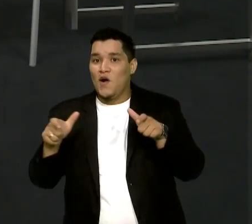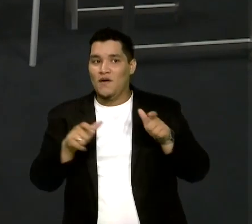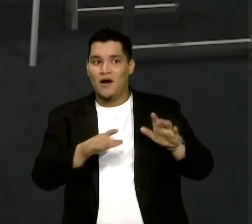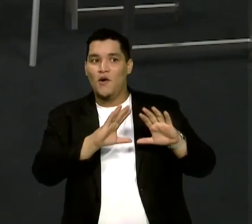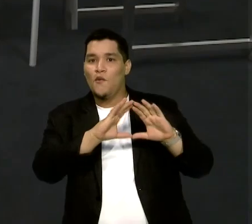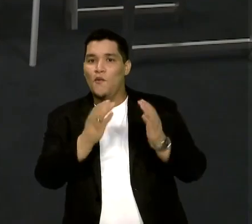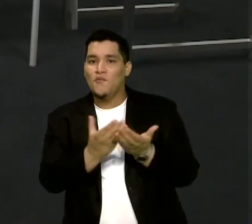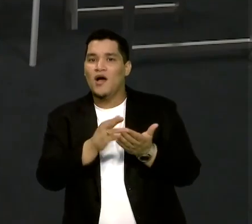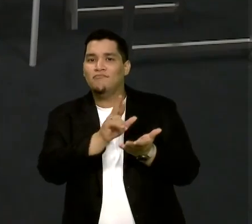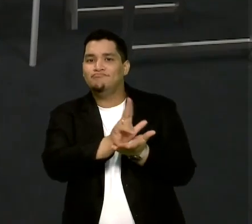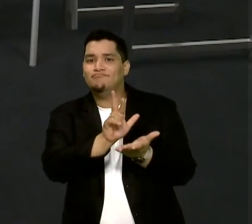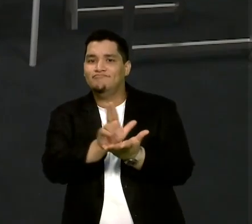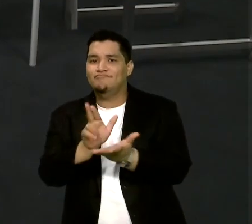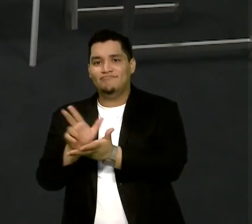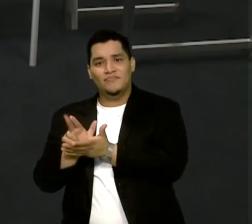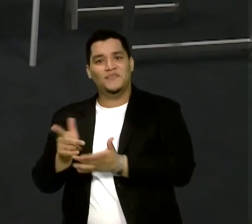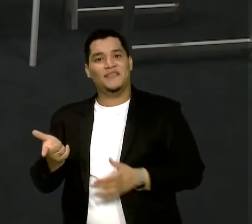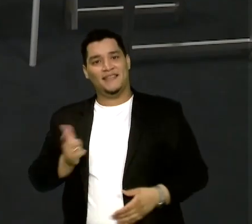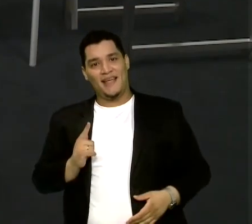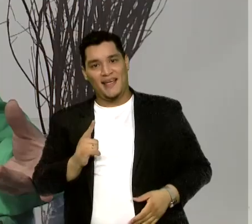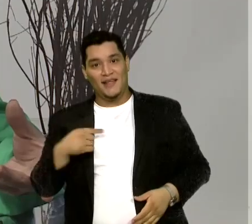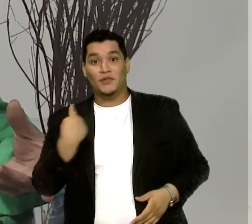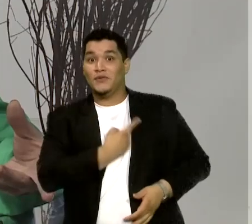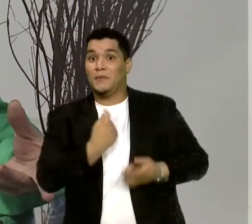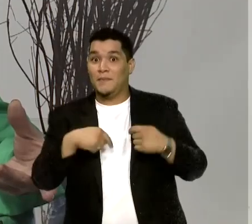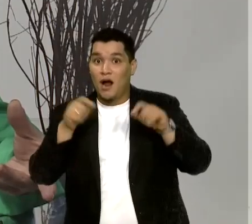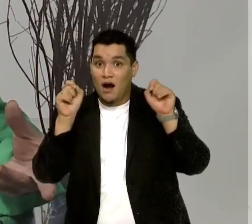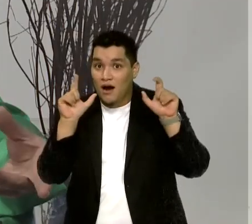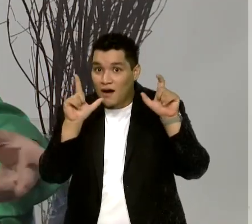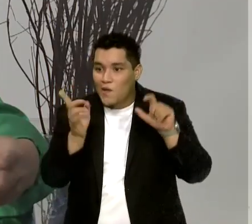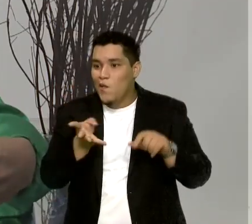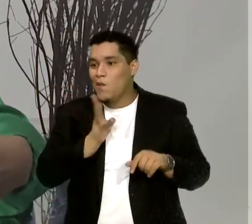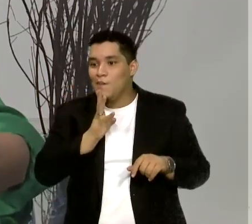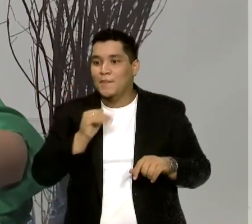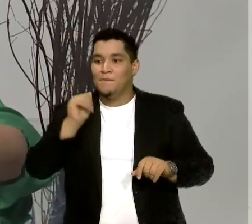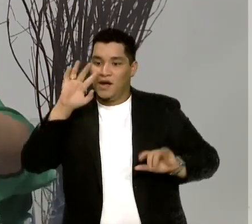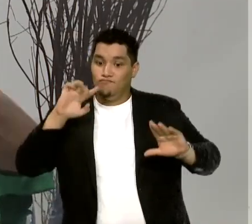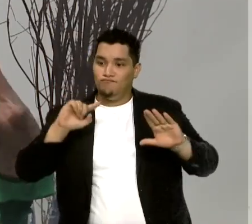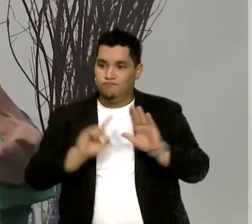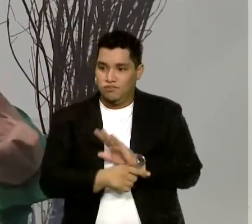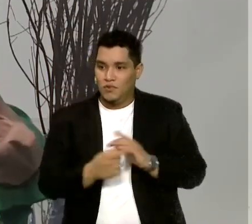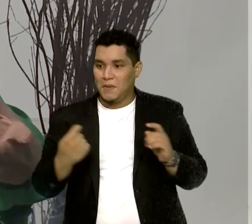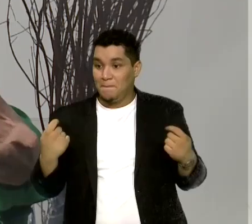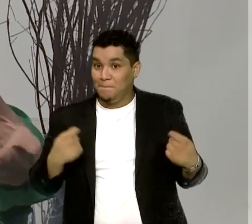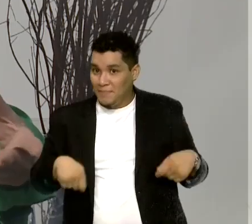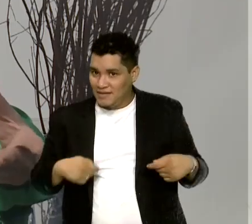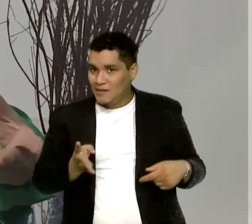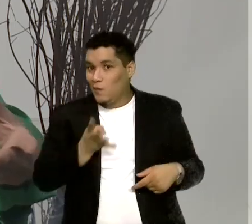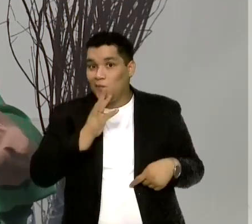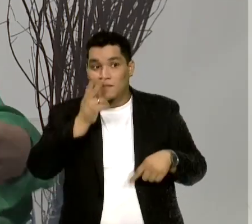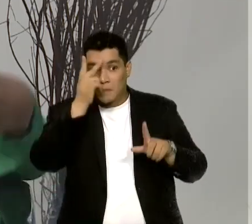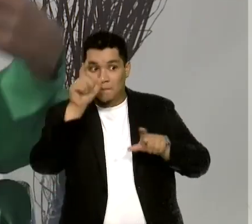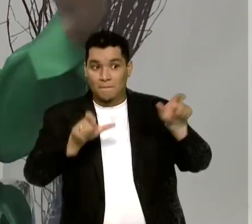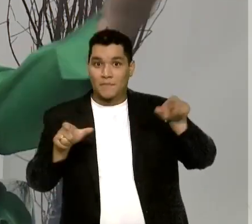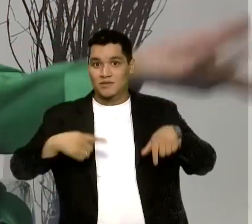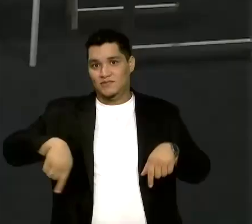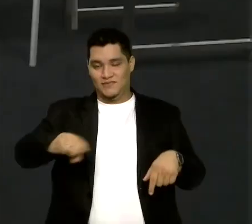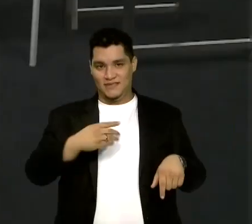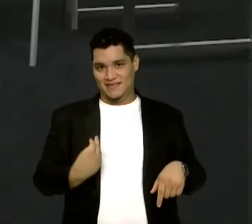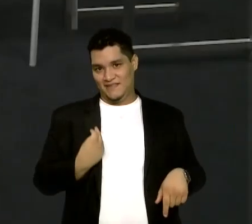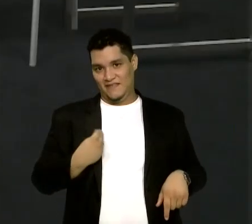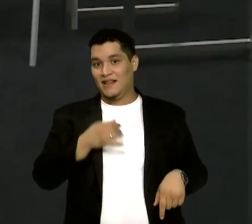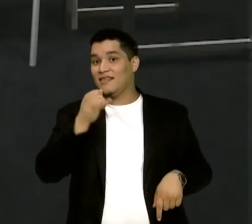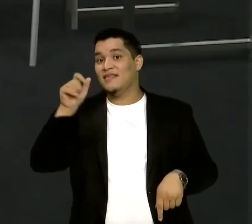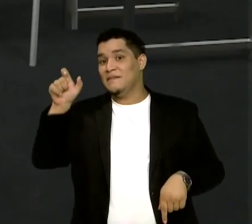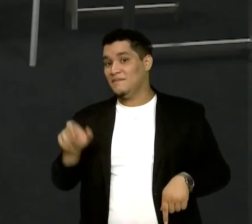precisa abrir nossos olhos para conhecer outras realidades, a gente precisa conhecer pessoas que, a exemplo da